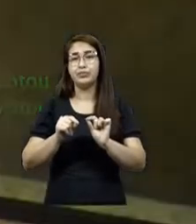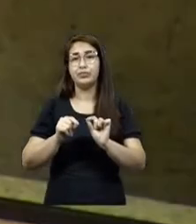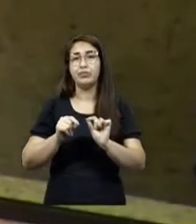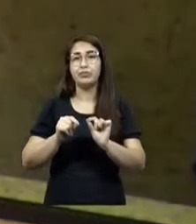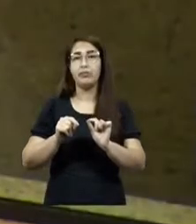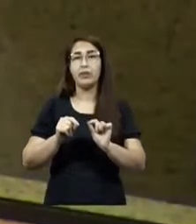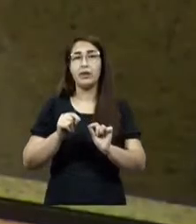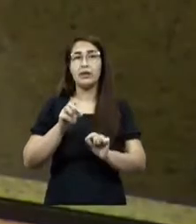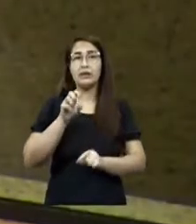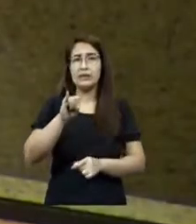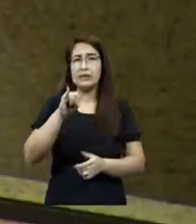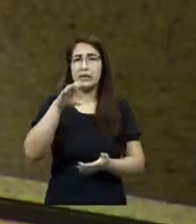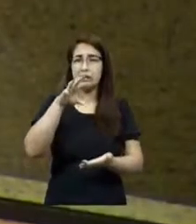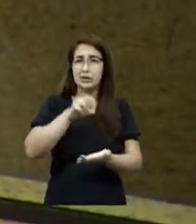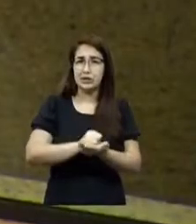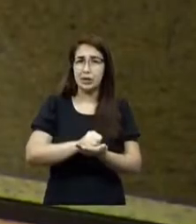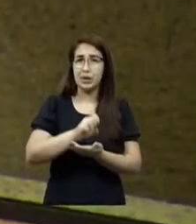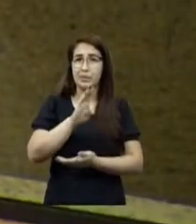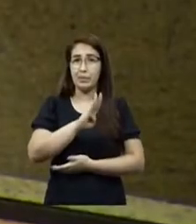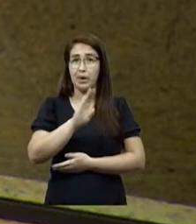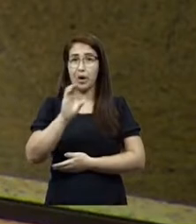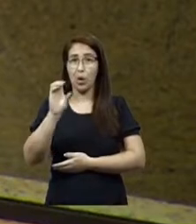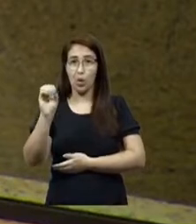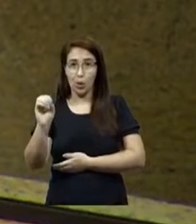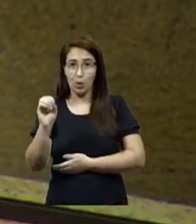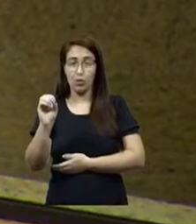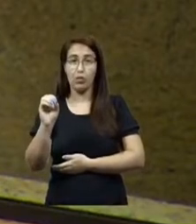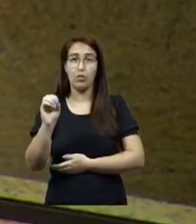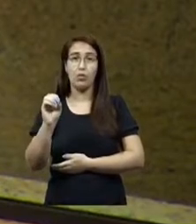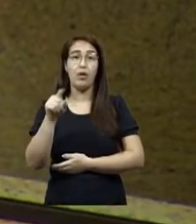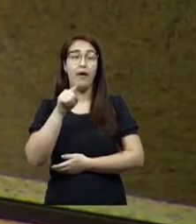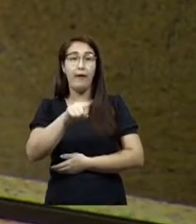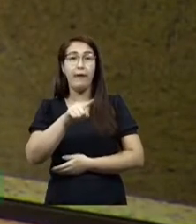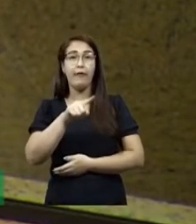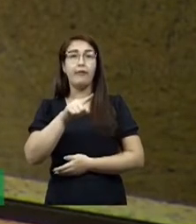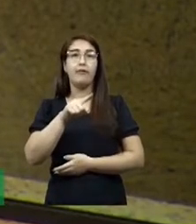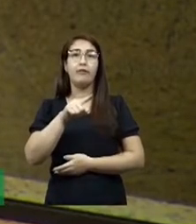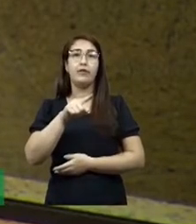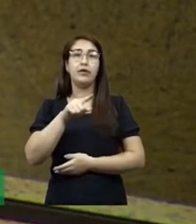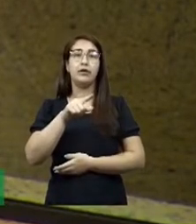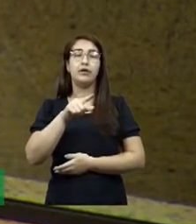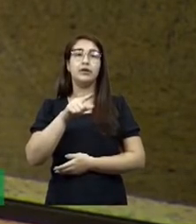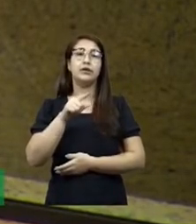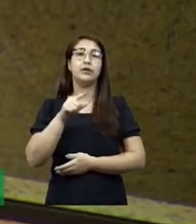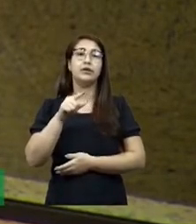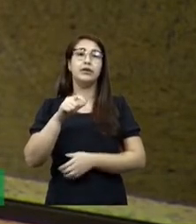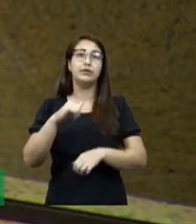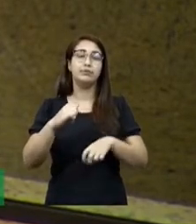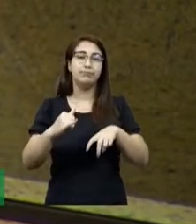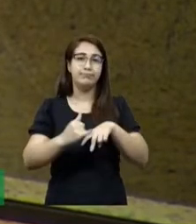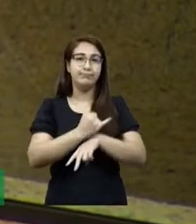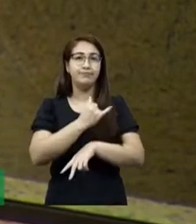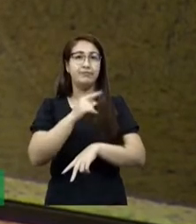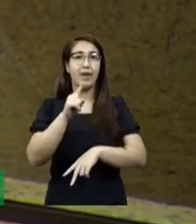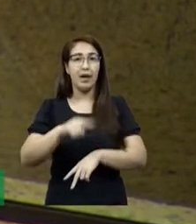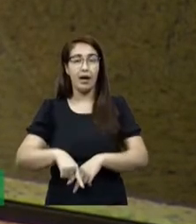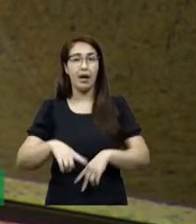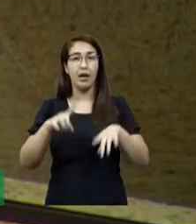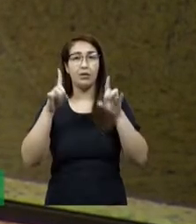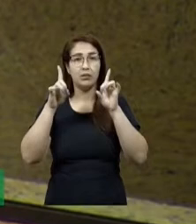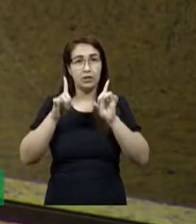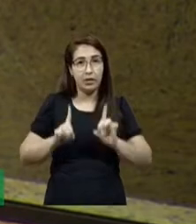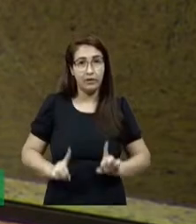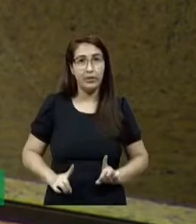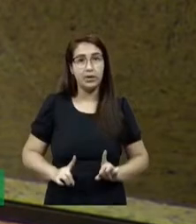que ao registrar um boletim de ocorrência, quando a vítima for uma pessoa com deficiência, que seja feito esse